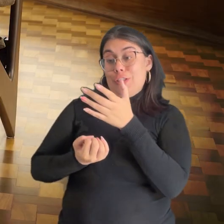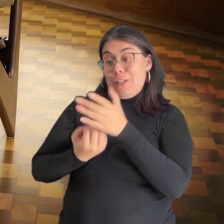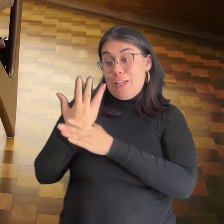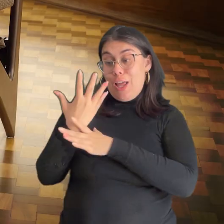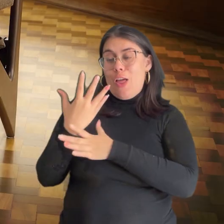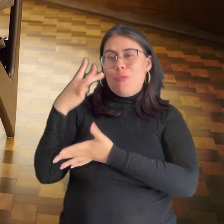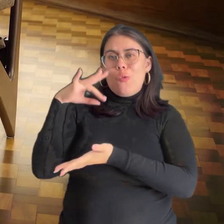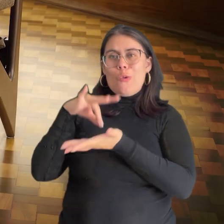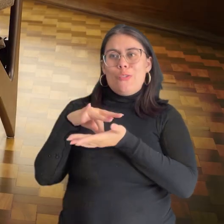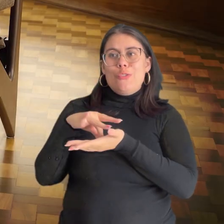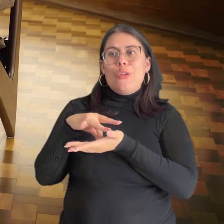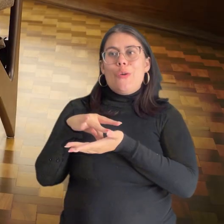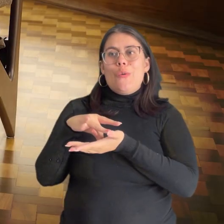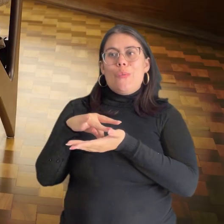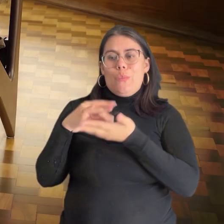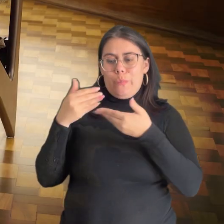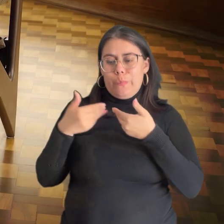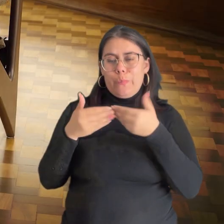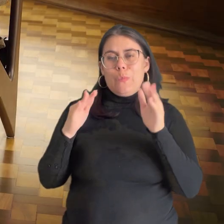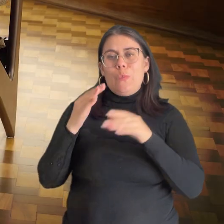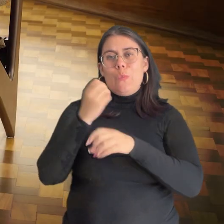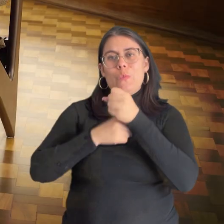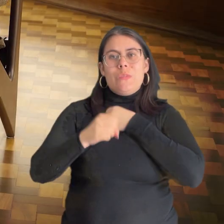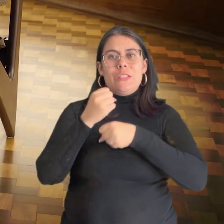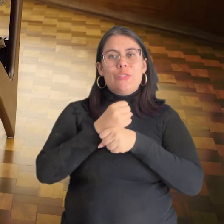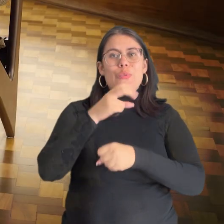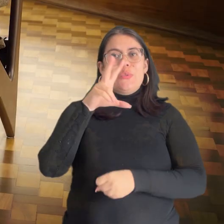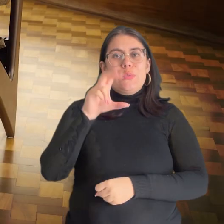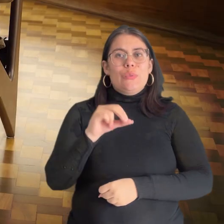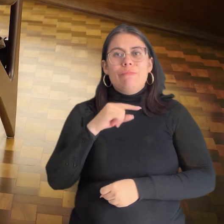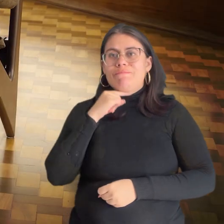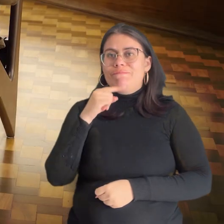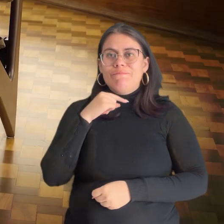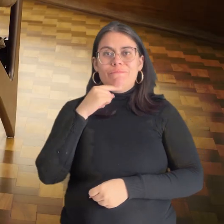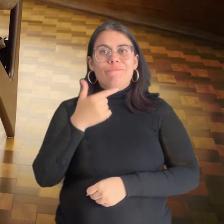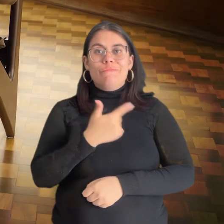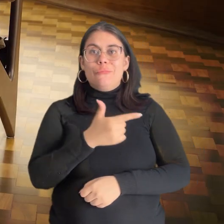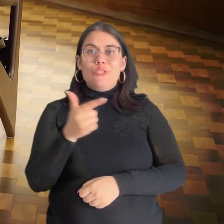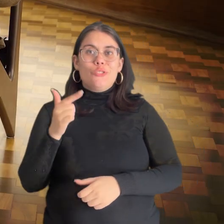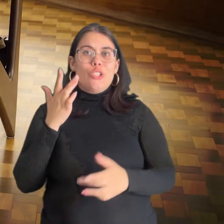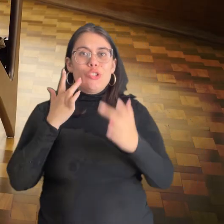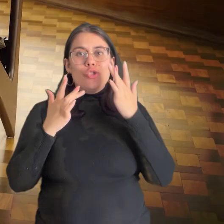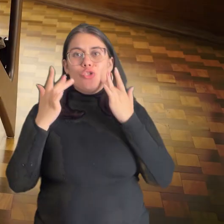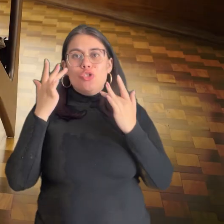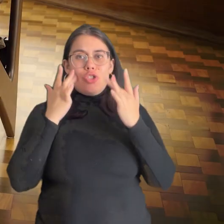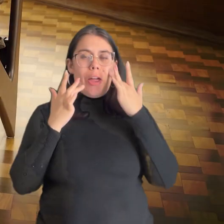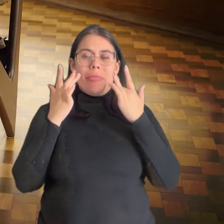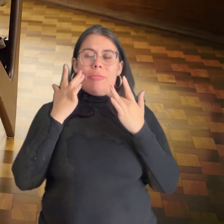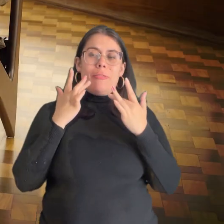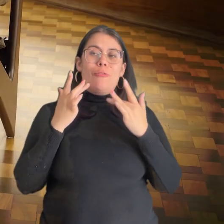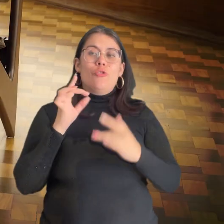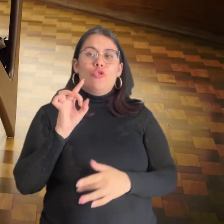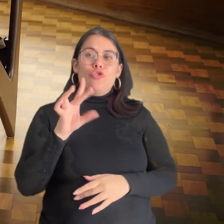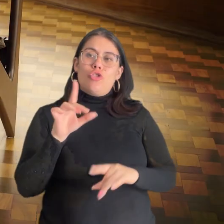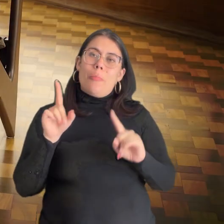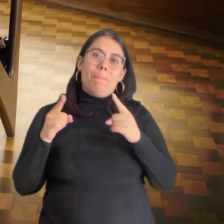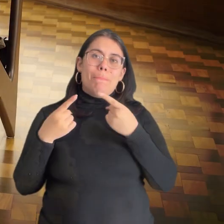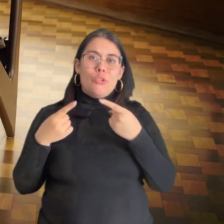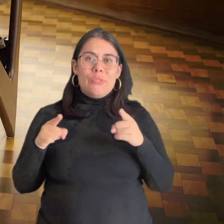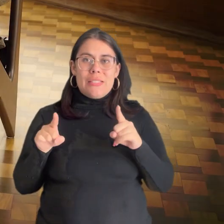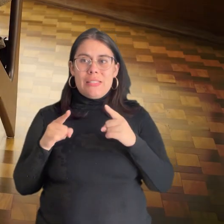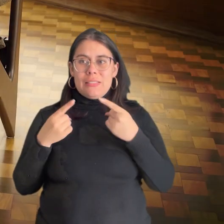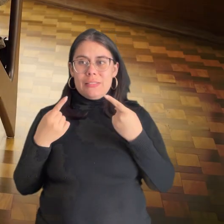teatro originalmente, quando foi inaugurado nos anos 50. Não há mais teatro de repertório, há